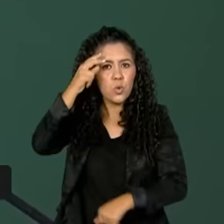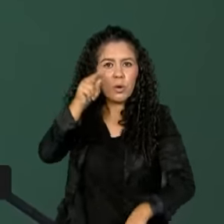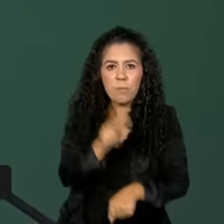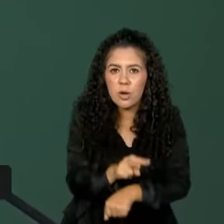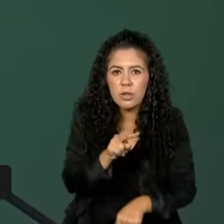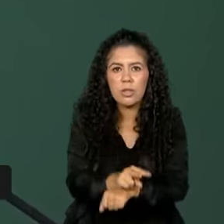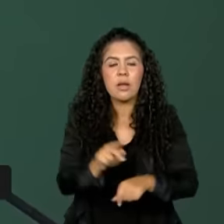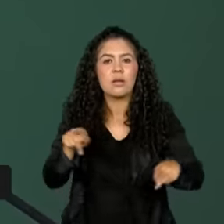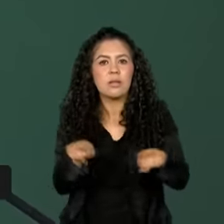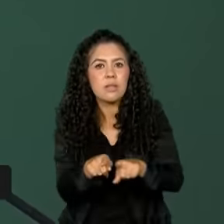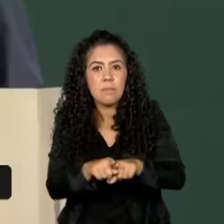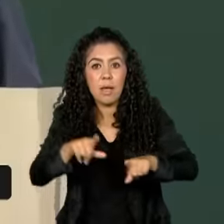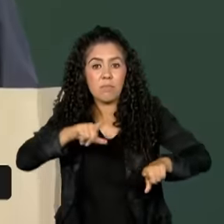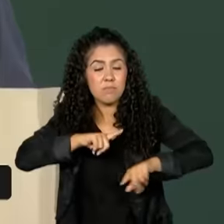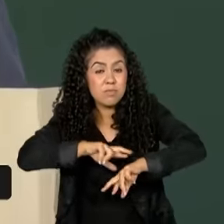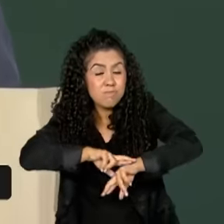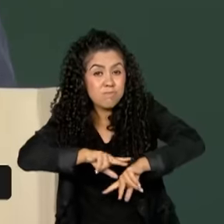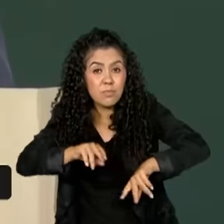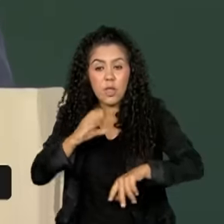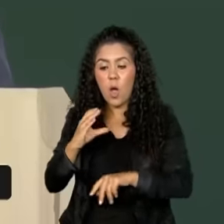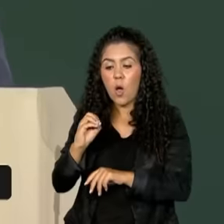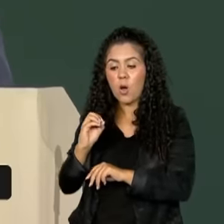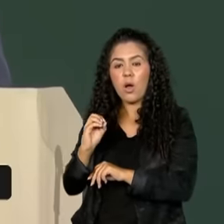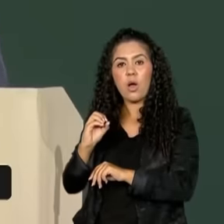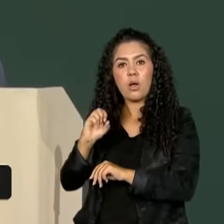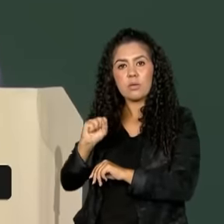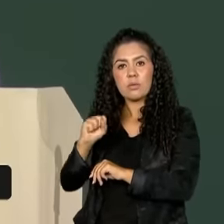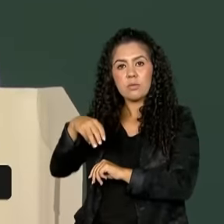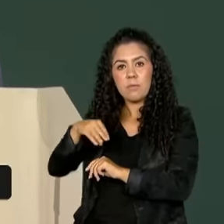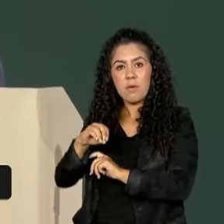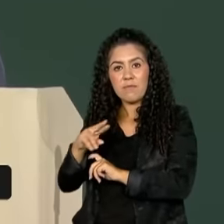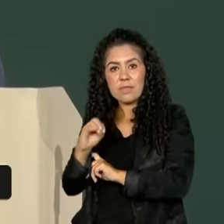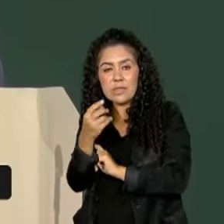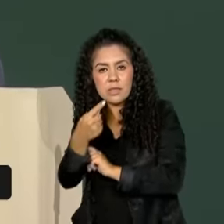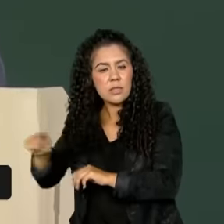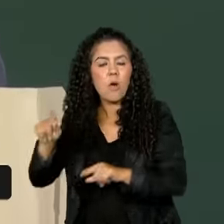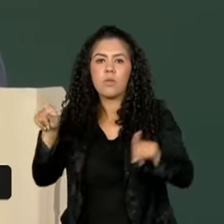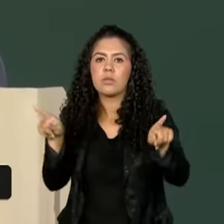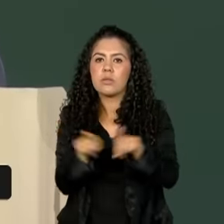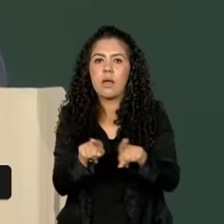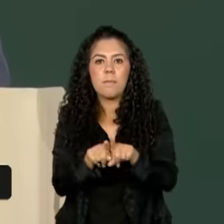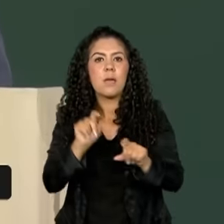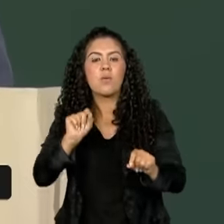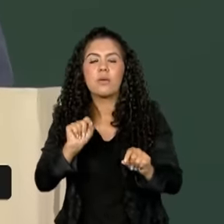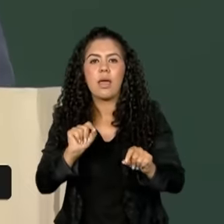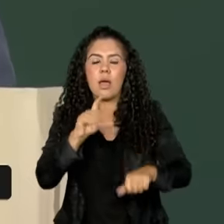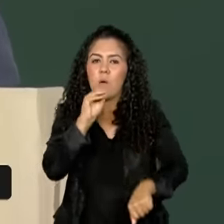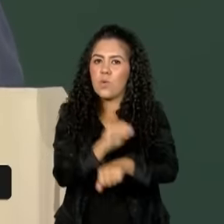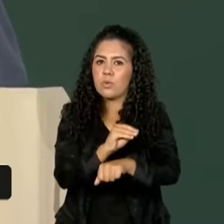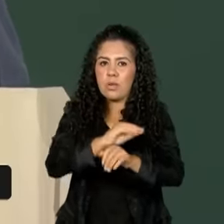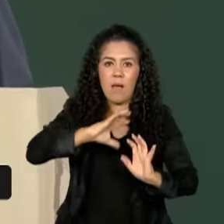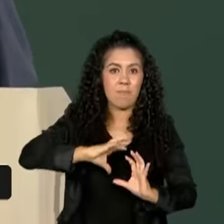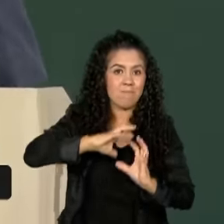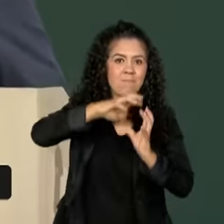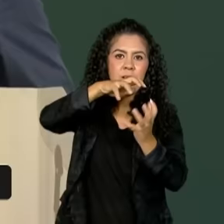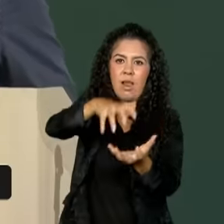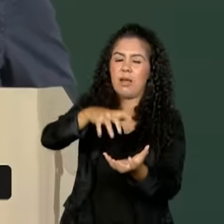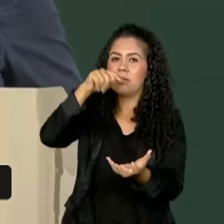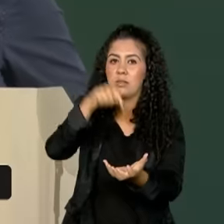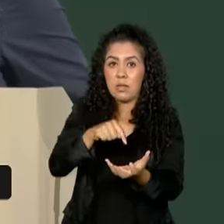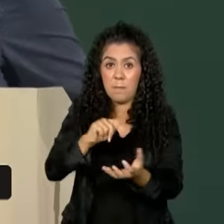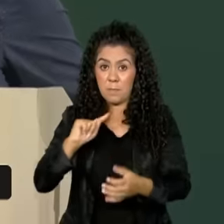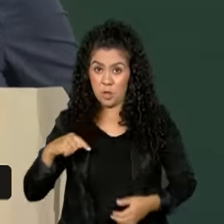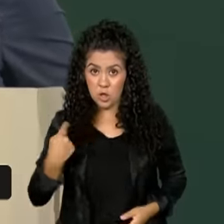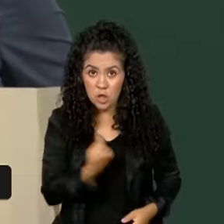uma cosmovisão, está protegendo, sobretudo, o equilíbrio do planeta. Nós, os países